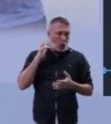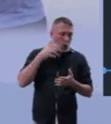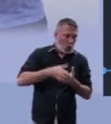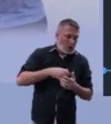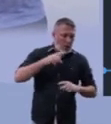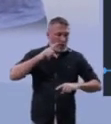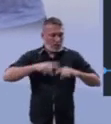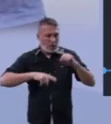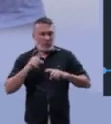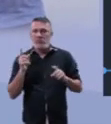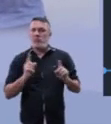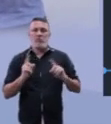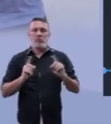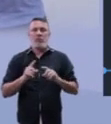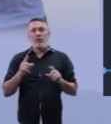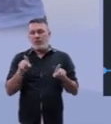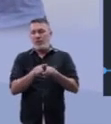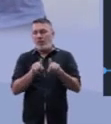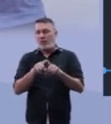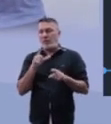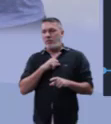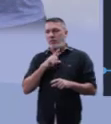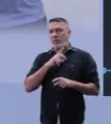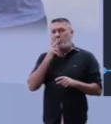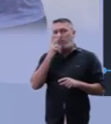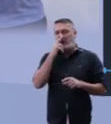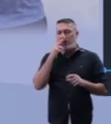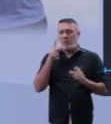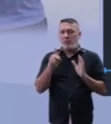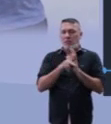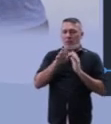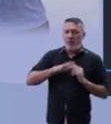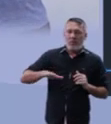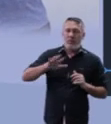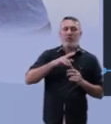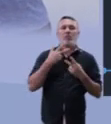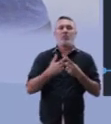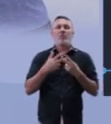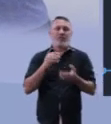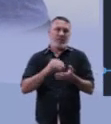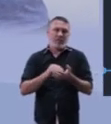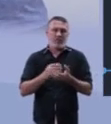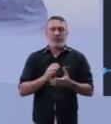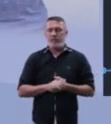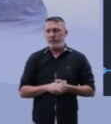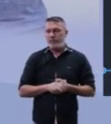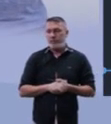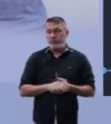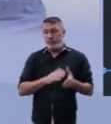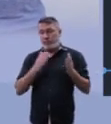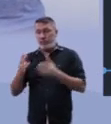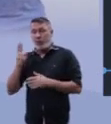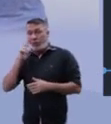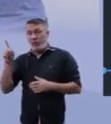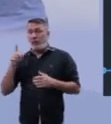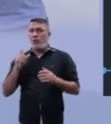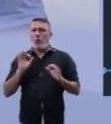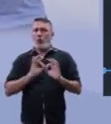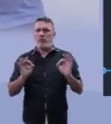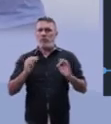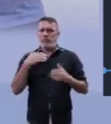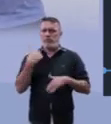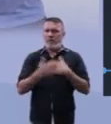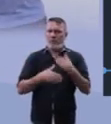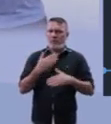comprar um produto. Essa bolha ela pode ser também de um aspecto voltado para a intolerância. Olha